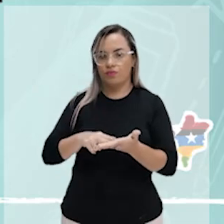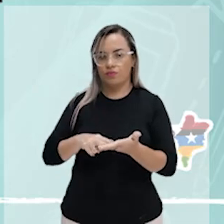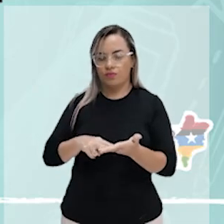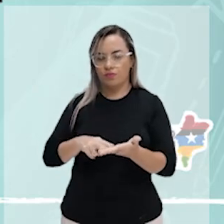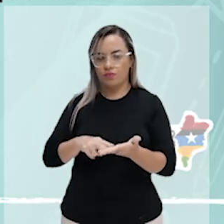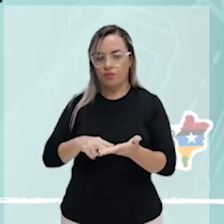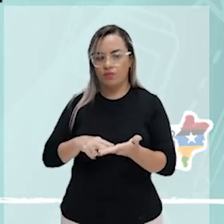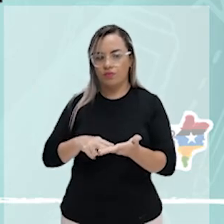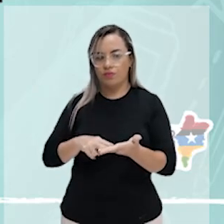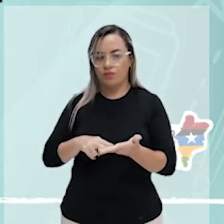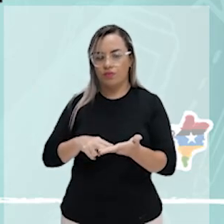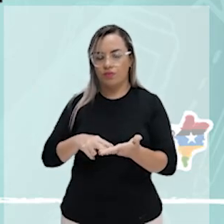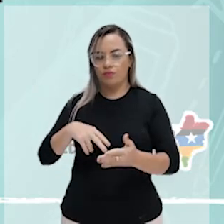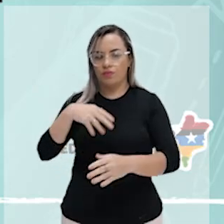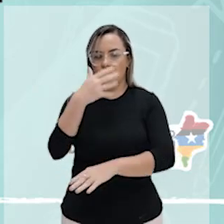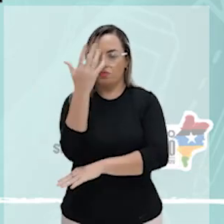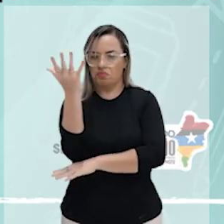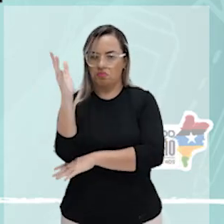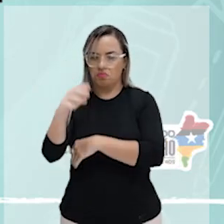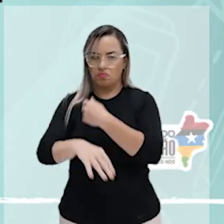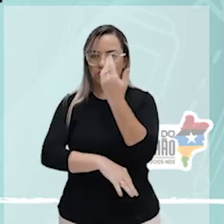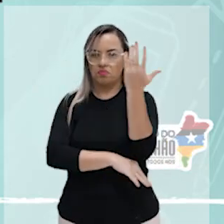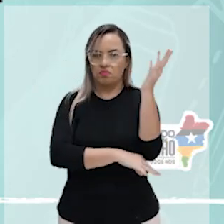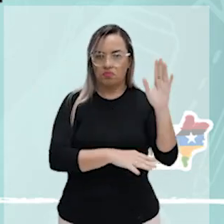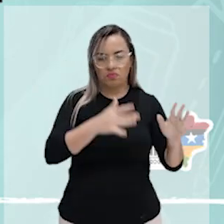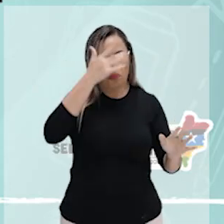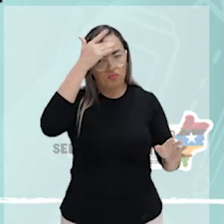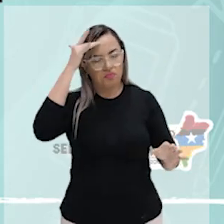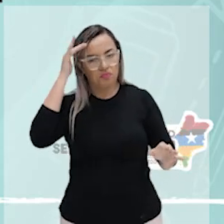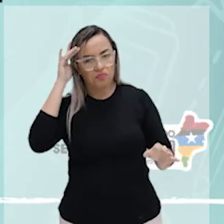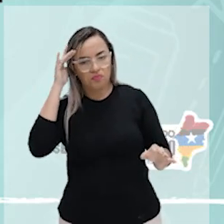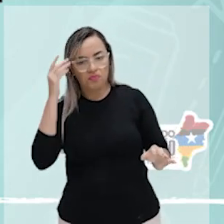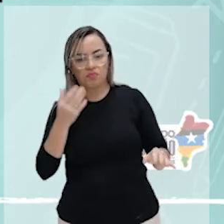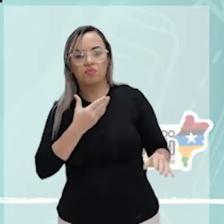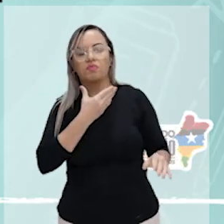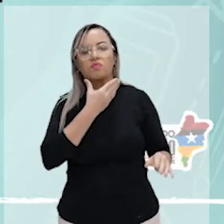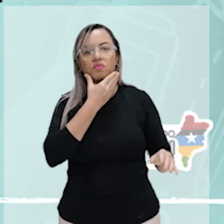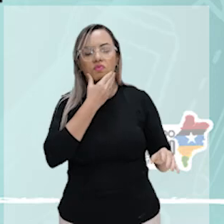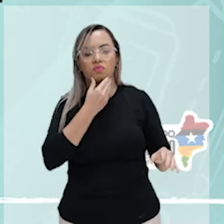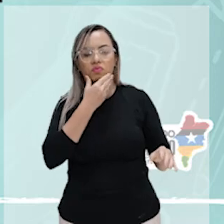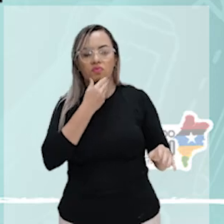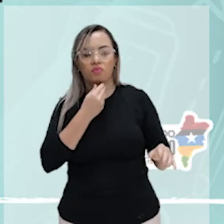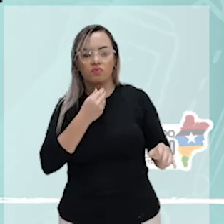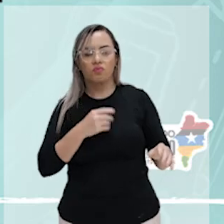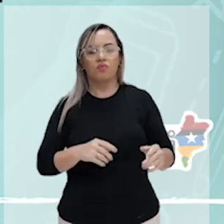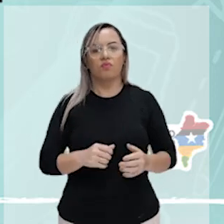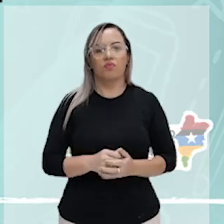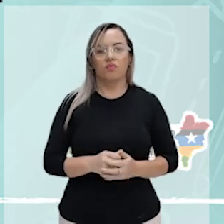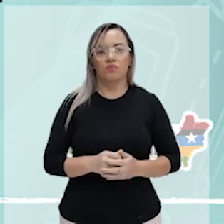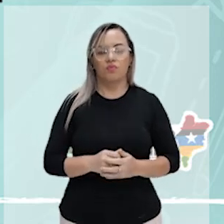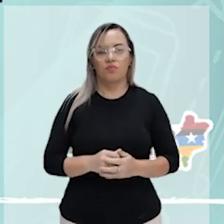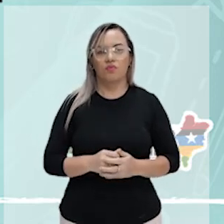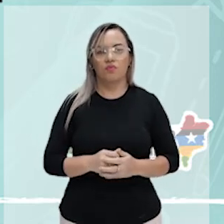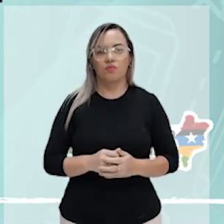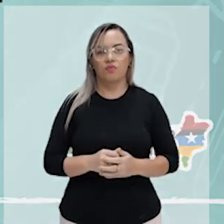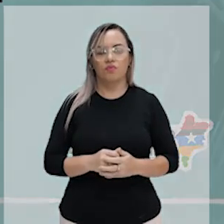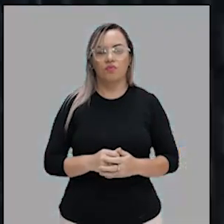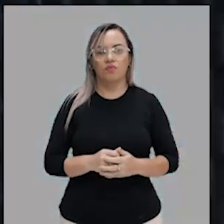temos uma pessoa, a mão de um homem, né? E essa mão está